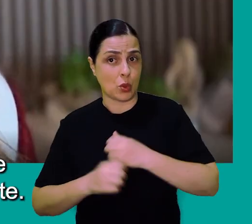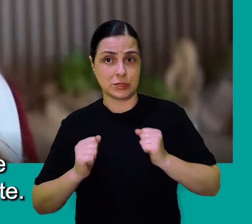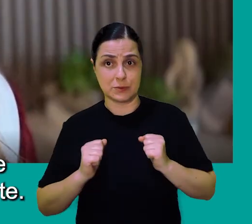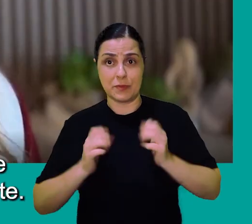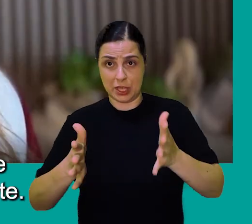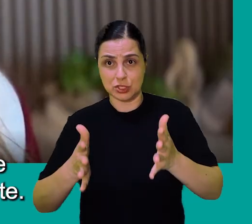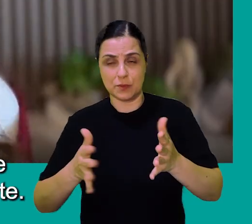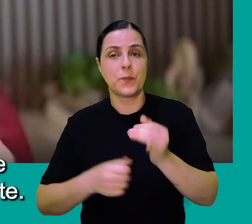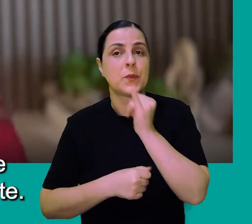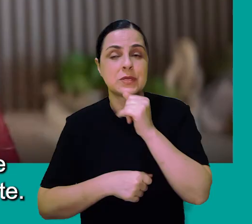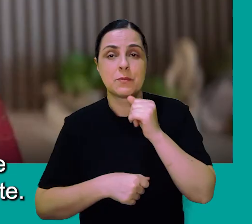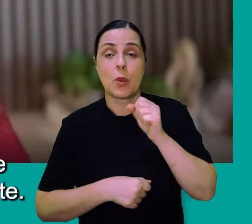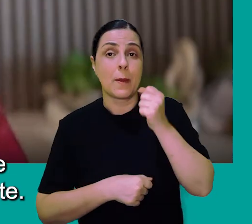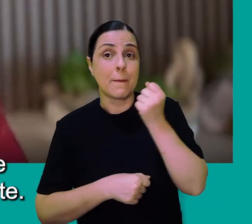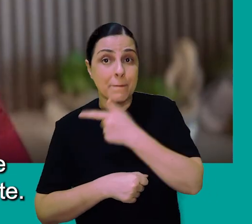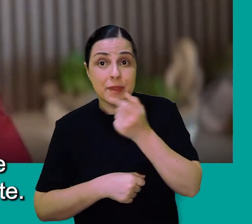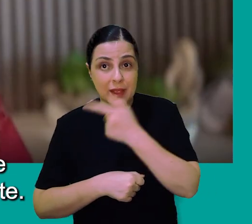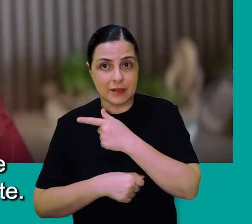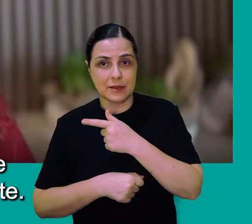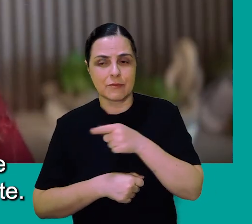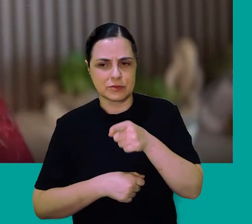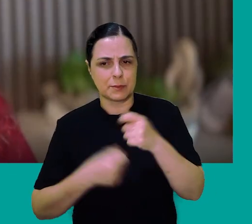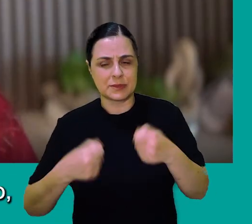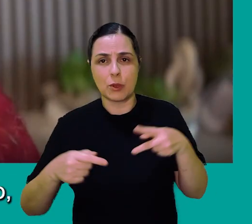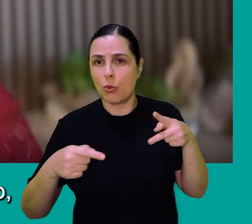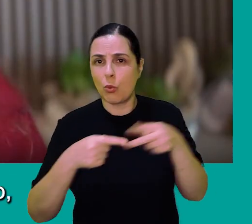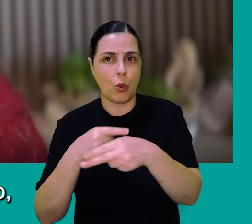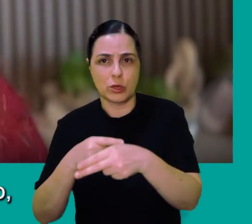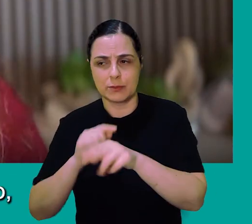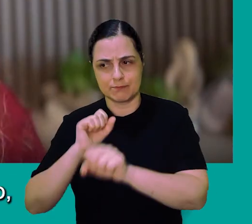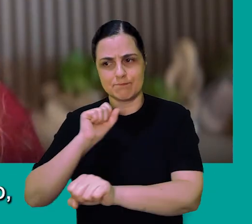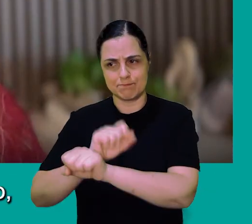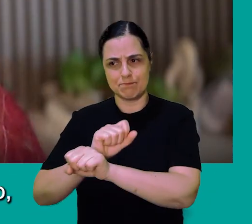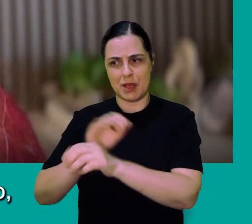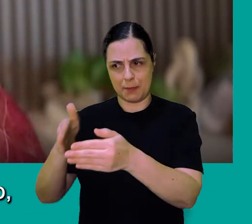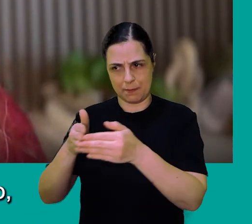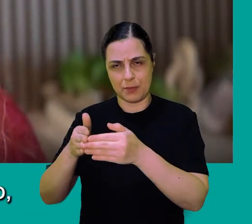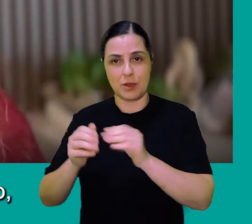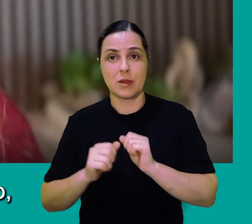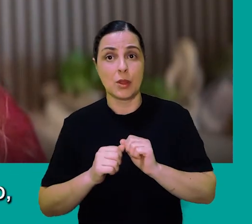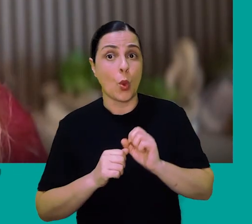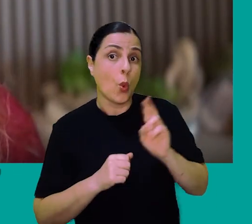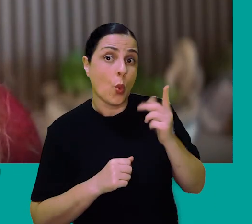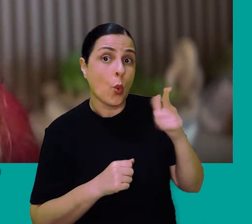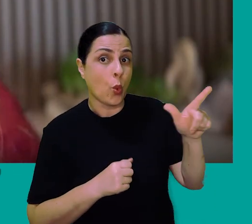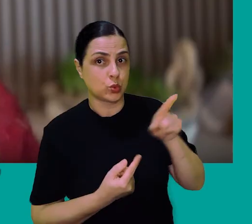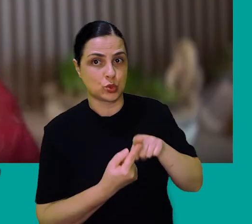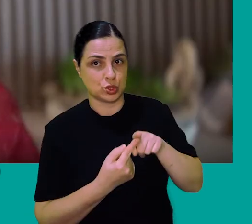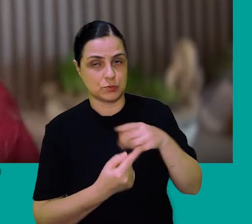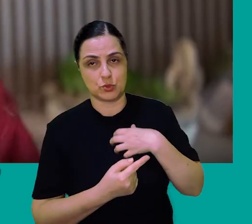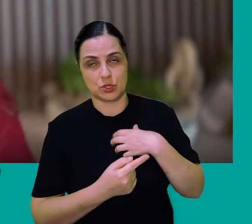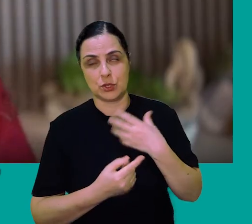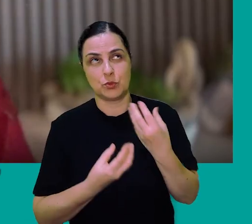é piada, eu acho que sempre tem espaço para dar um corte. Agora, se é algum outro tipo de situação, porque a gente fala muito,